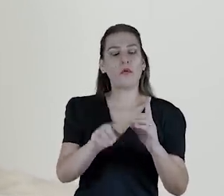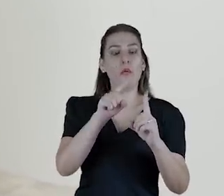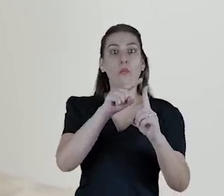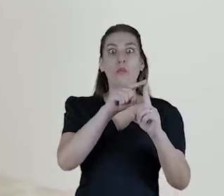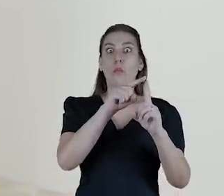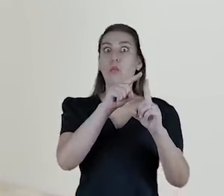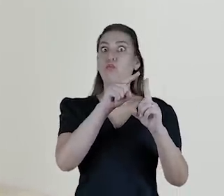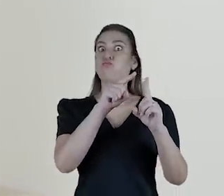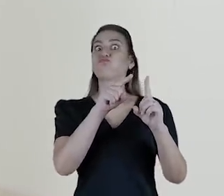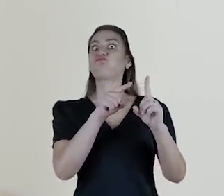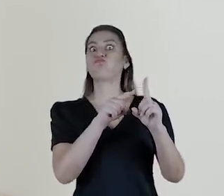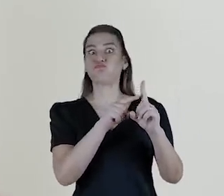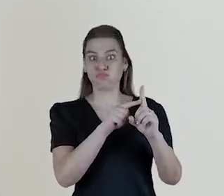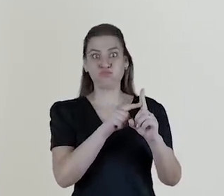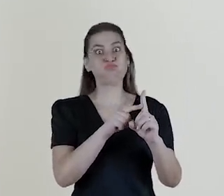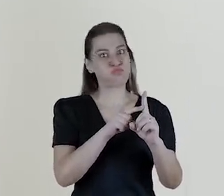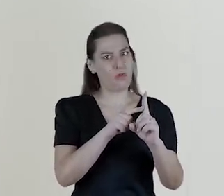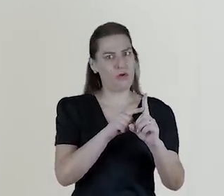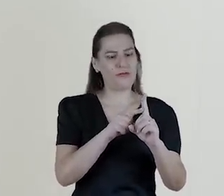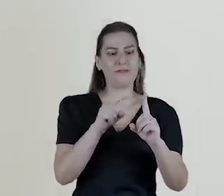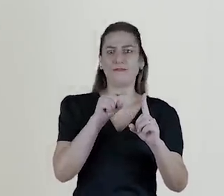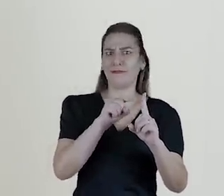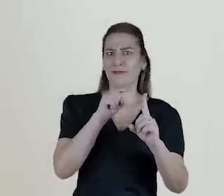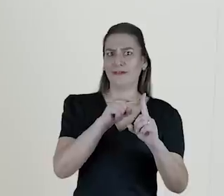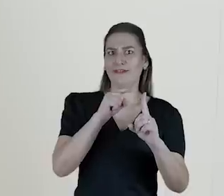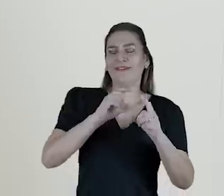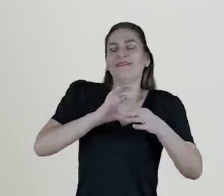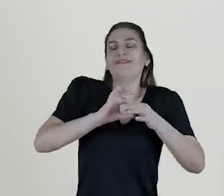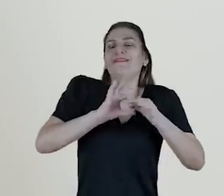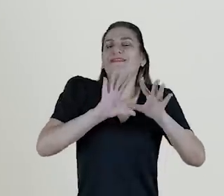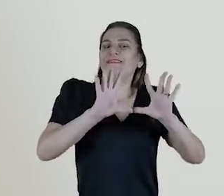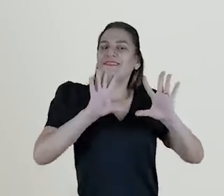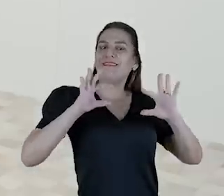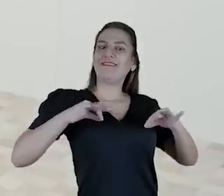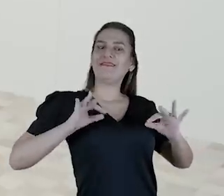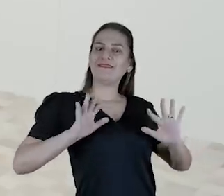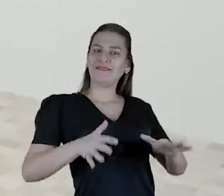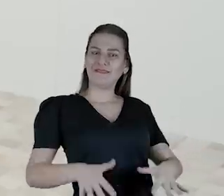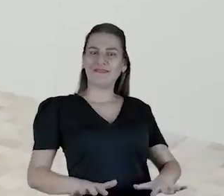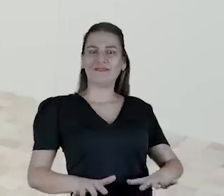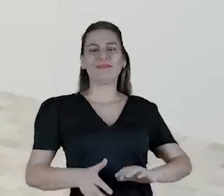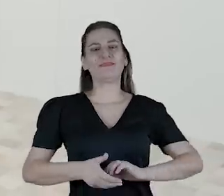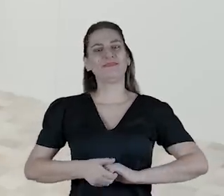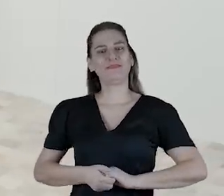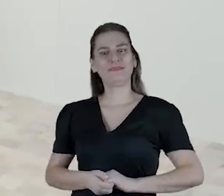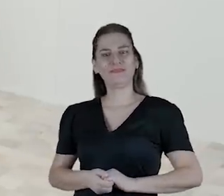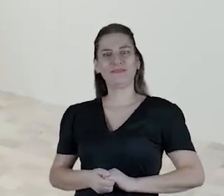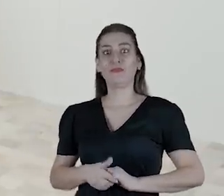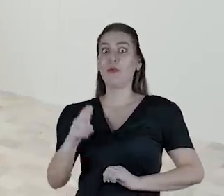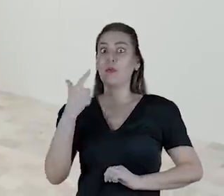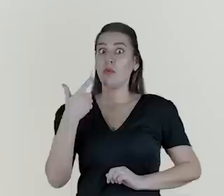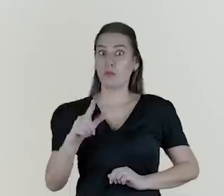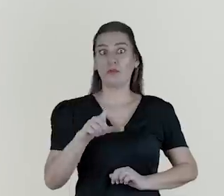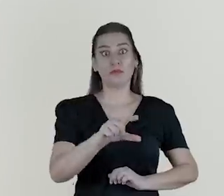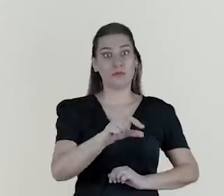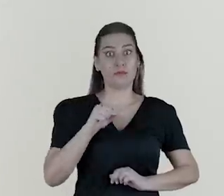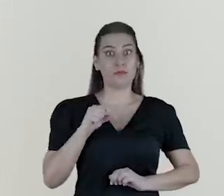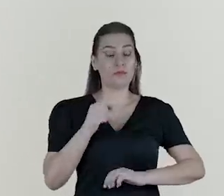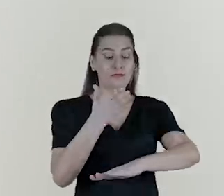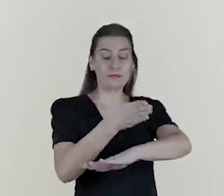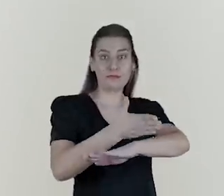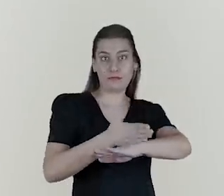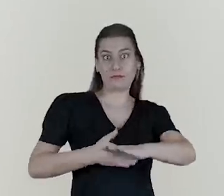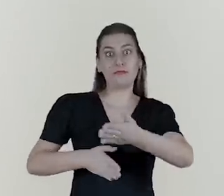já está maior, pois assim ela fica bem livre dentro da roupa. Aqui, mais uma opção em vestido, agora em